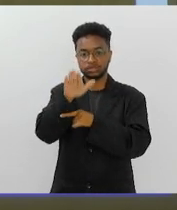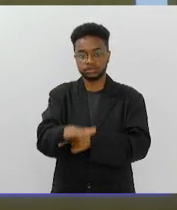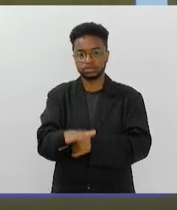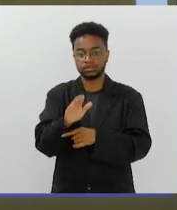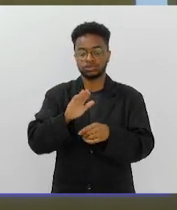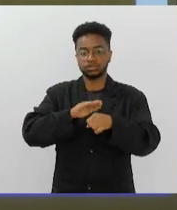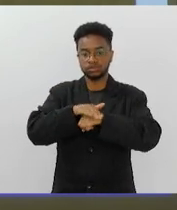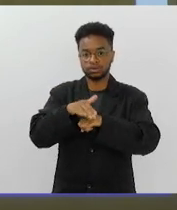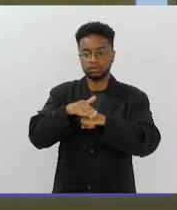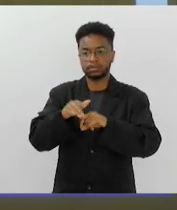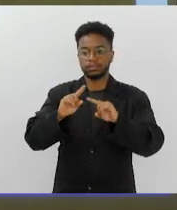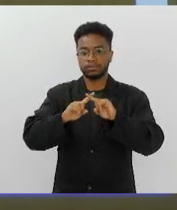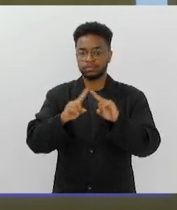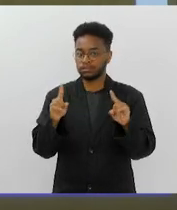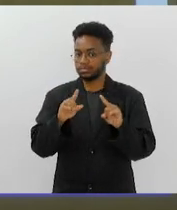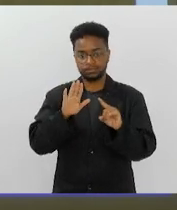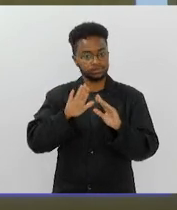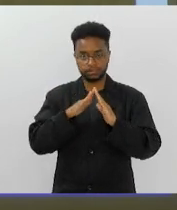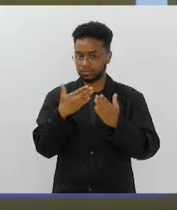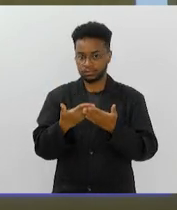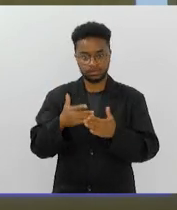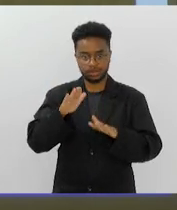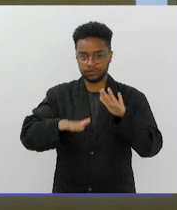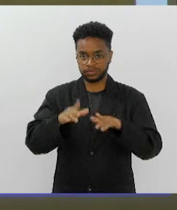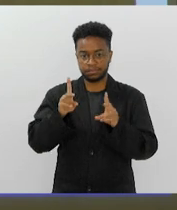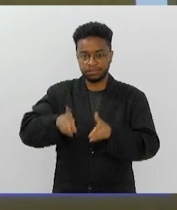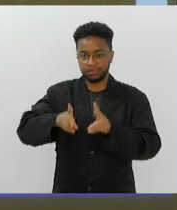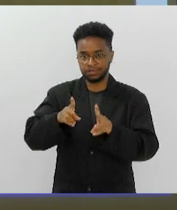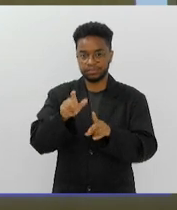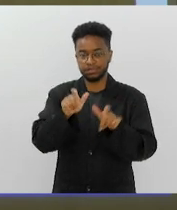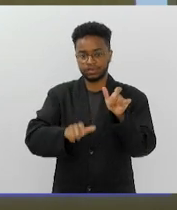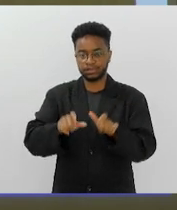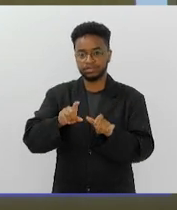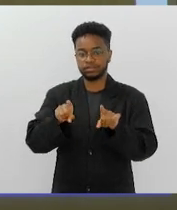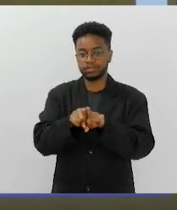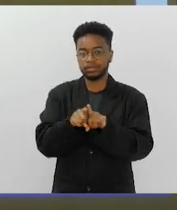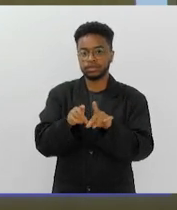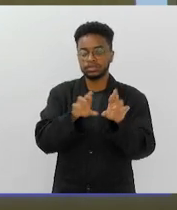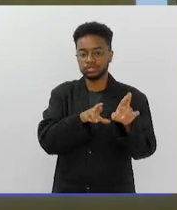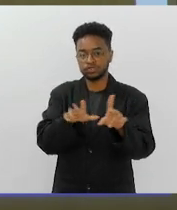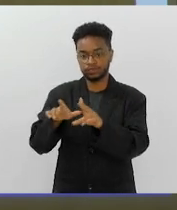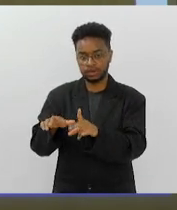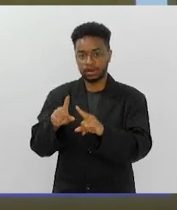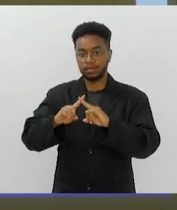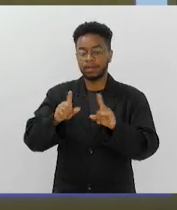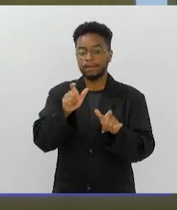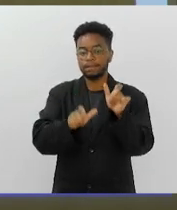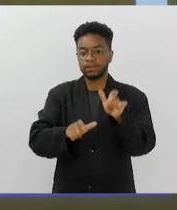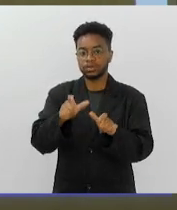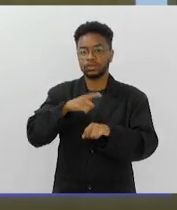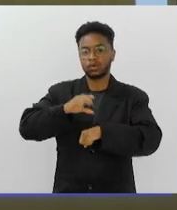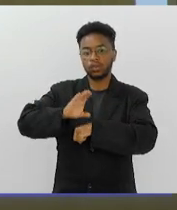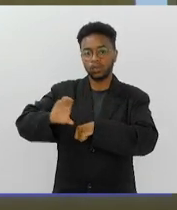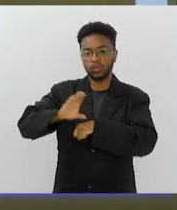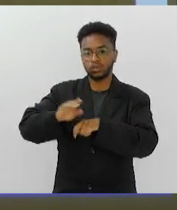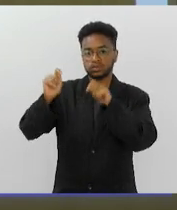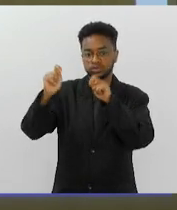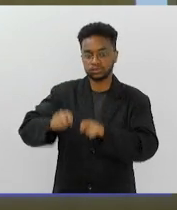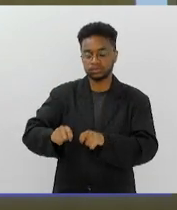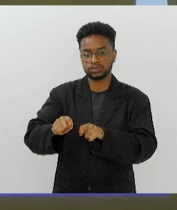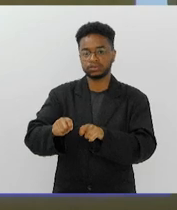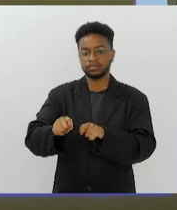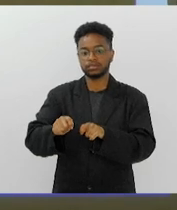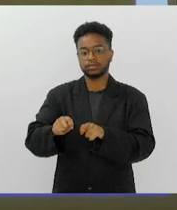Em escolas, às vezes, é a mesma pessoa, às vezes, são pessoas diferentes. São pessoas que recebem um curso de capacitação